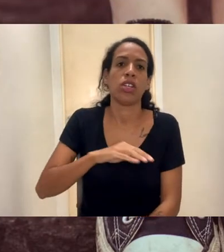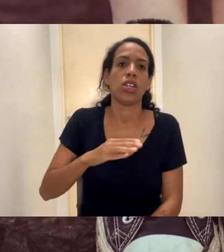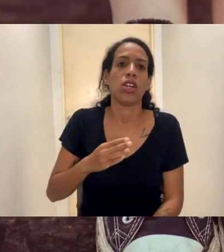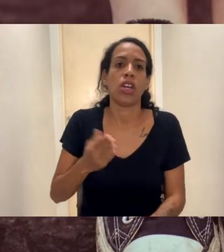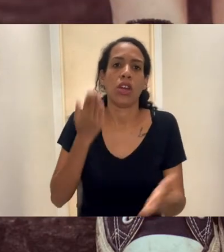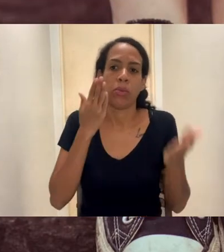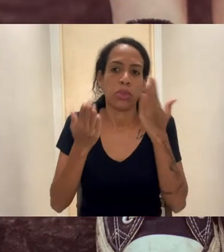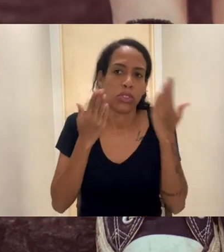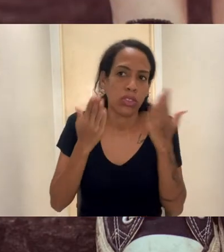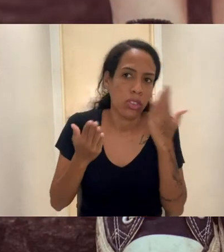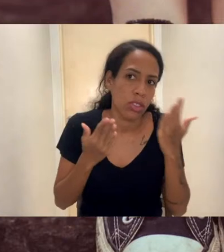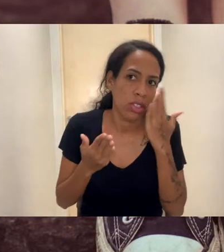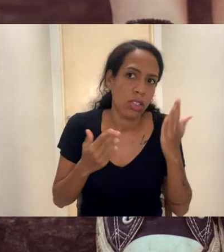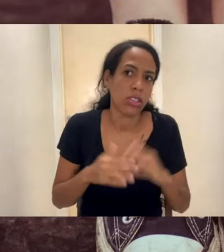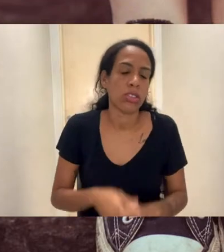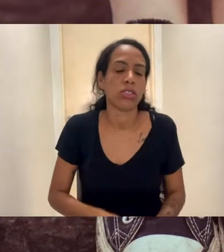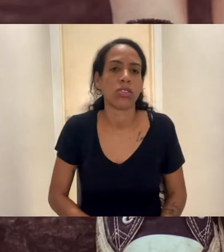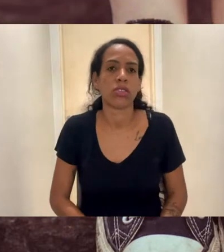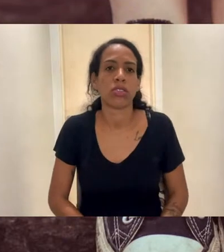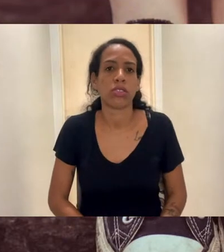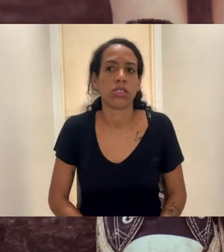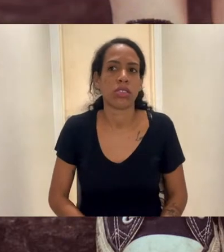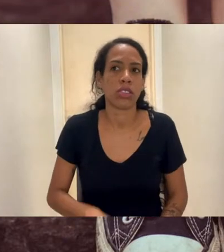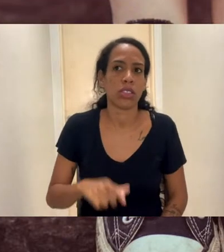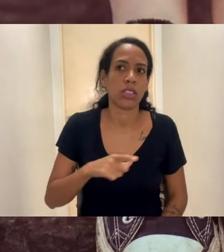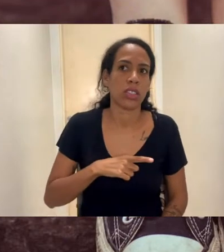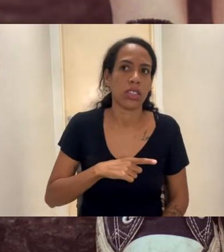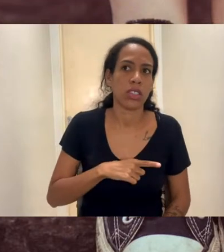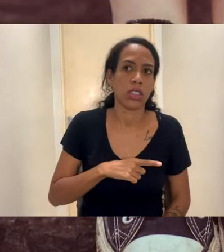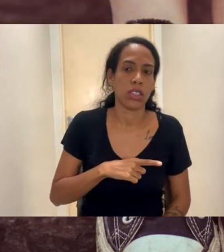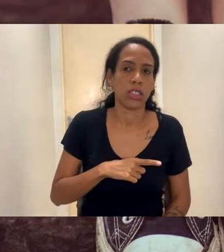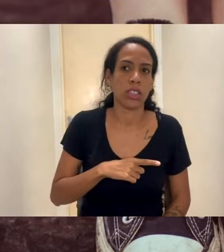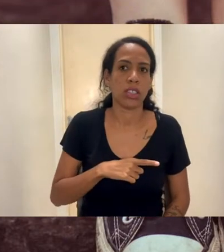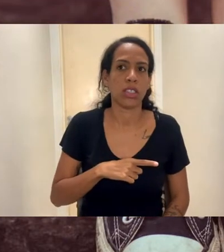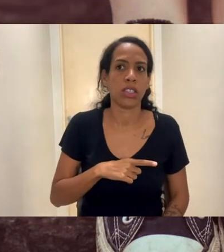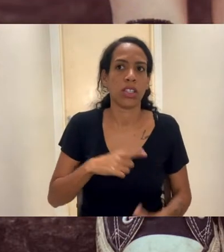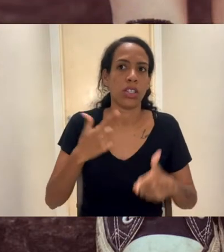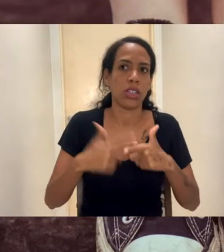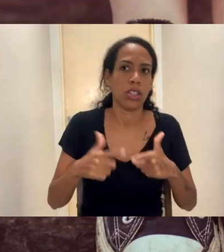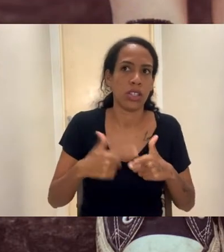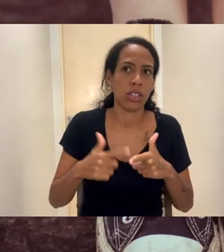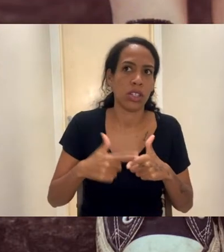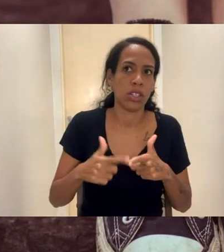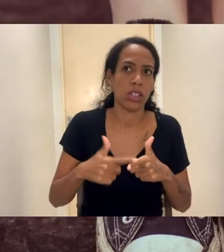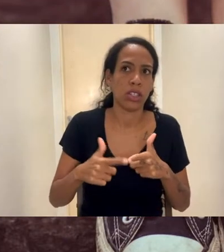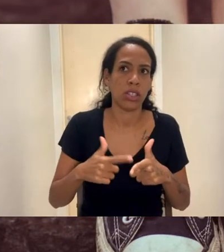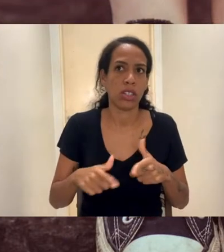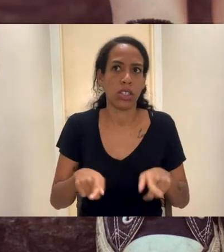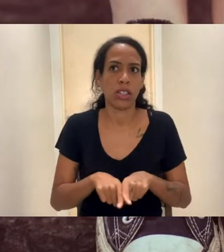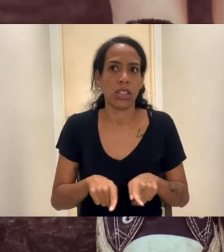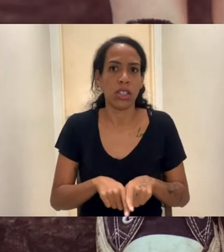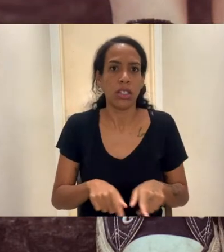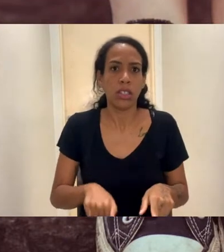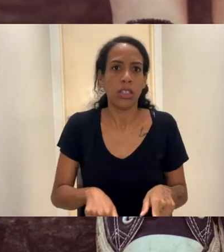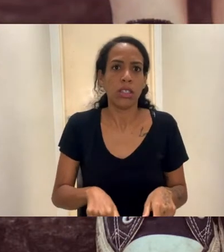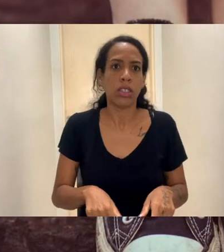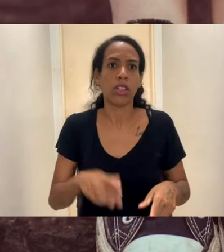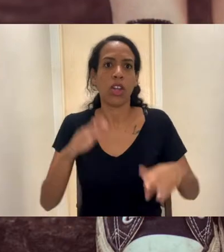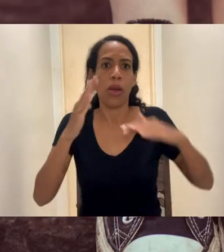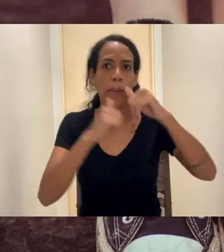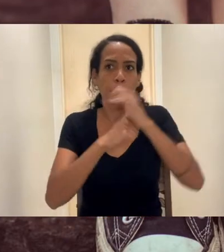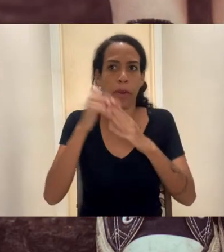da medida, né, com a tentativa de escassez, né, de profissionais,